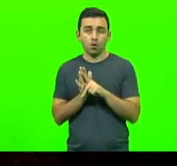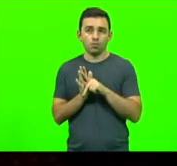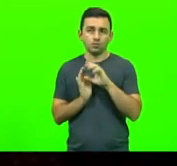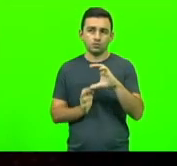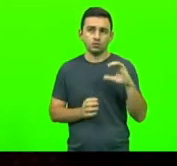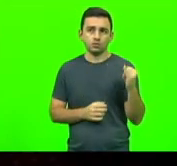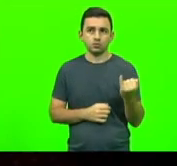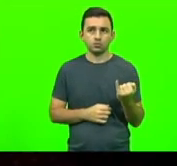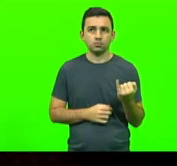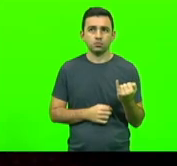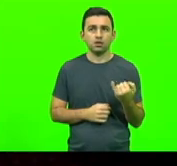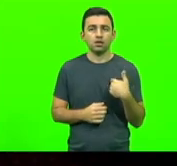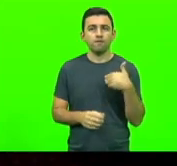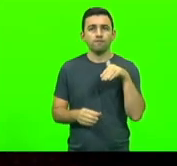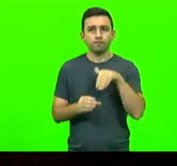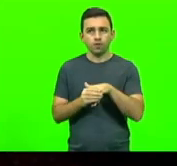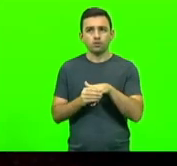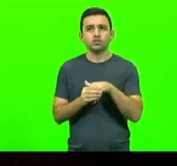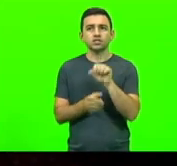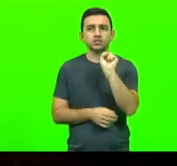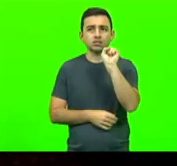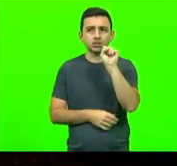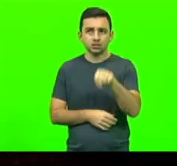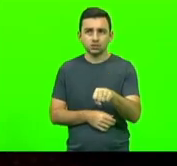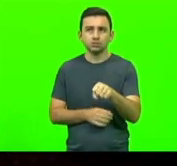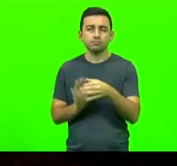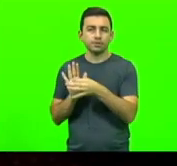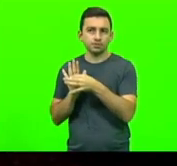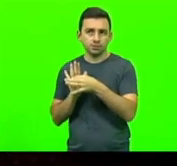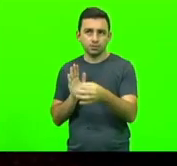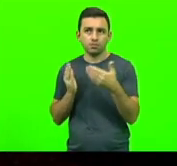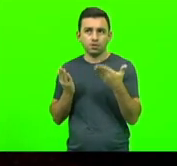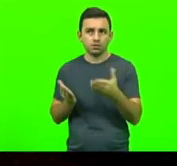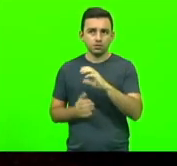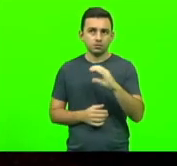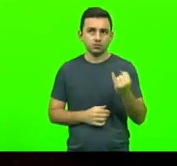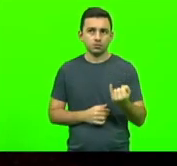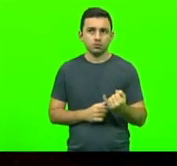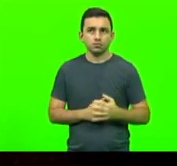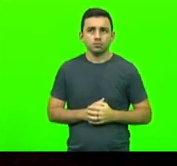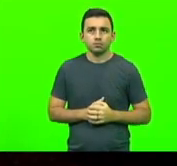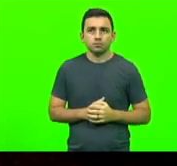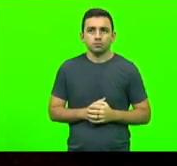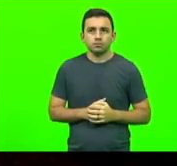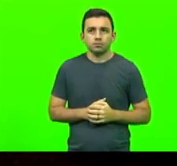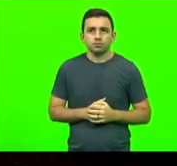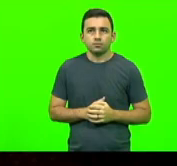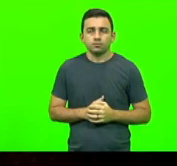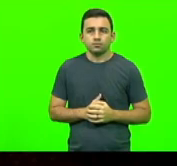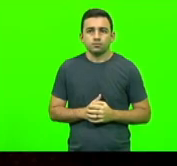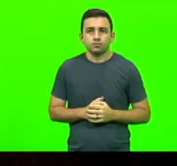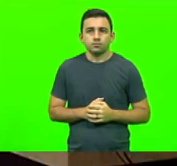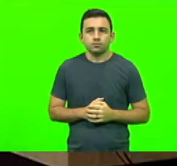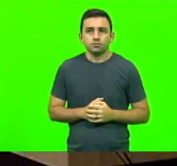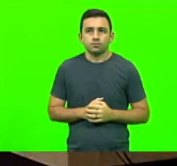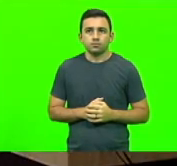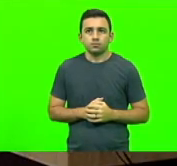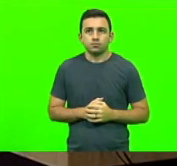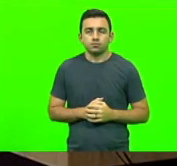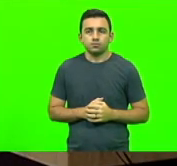Justiça, eu vou votar sim ao parecer da Comissão de Justiça, de Constituição e Justiça. Obrigado,